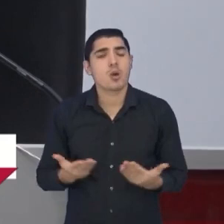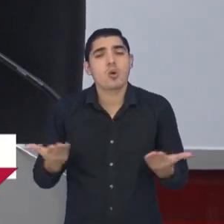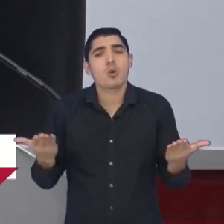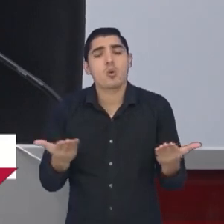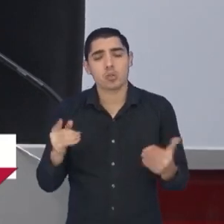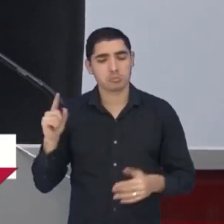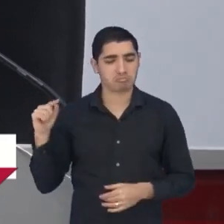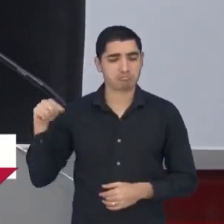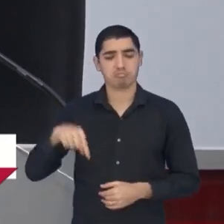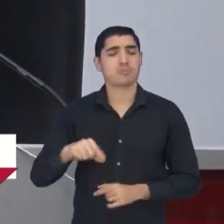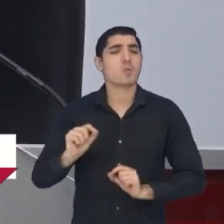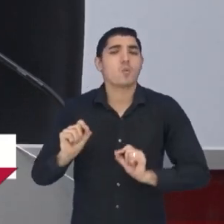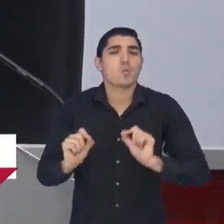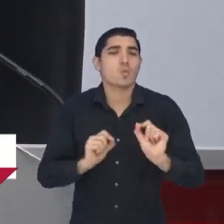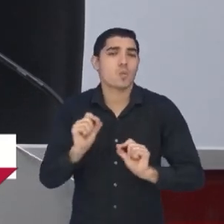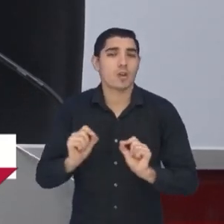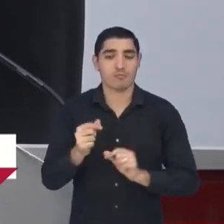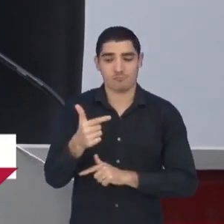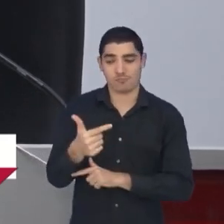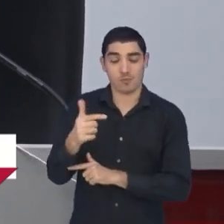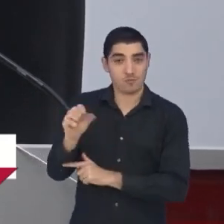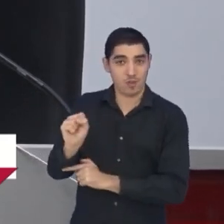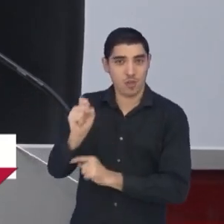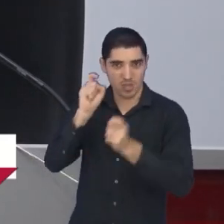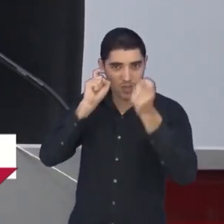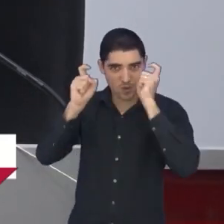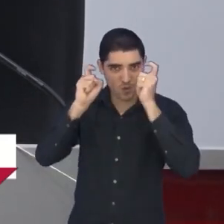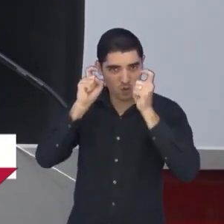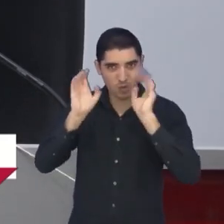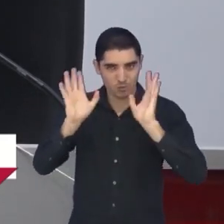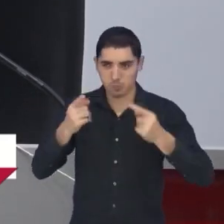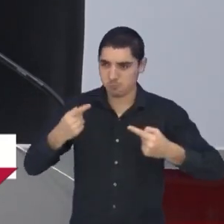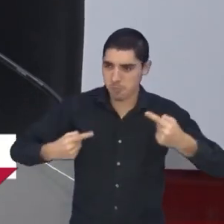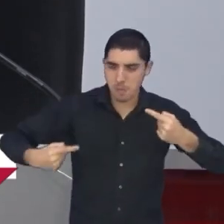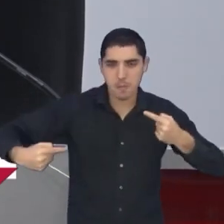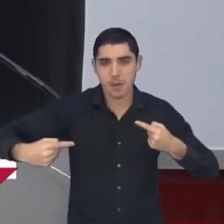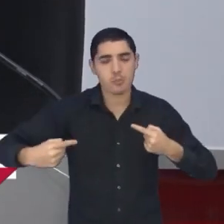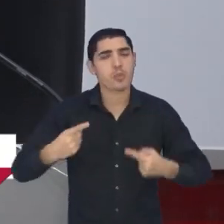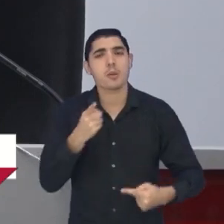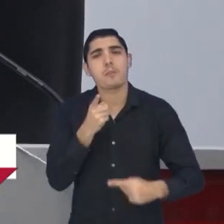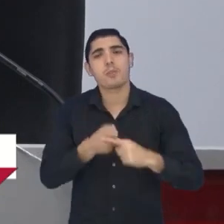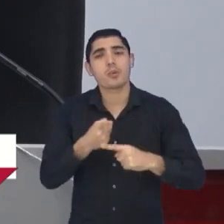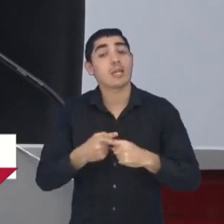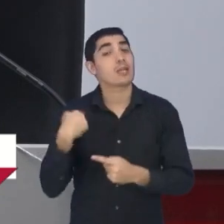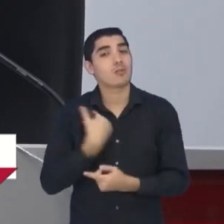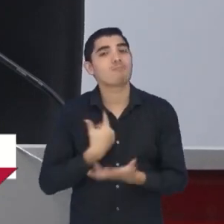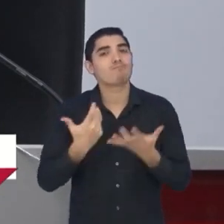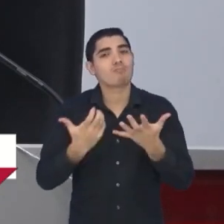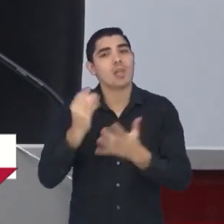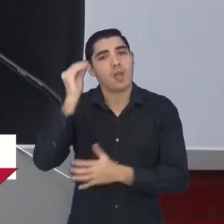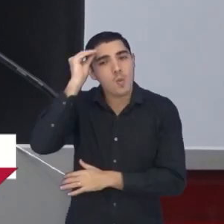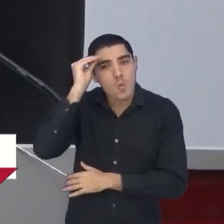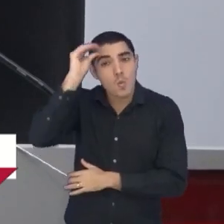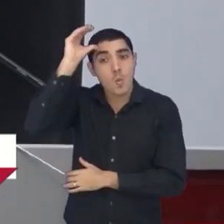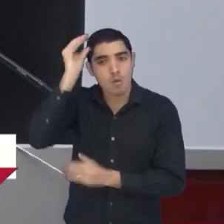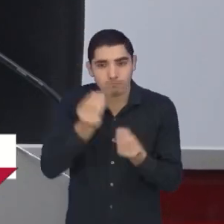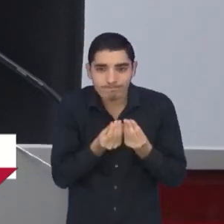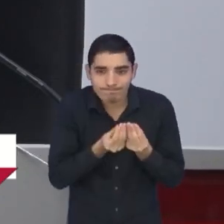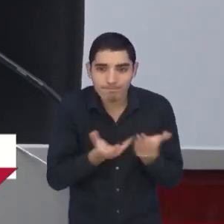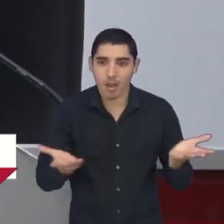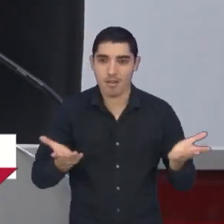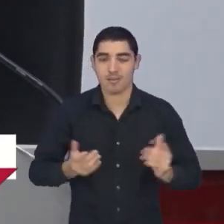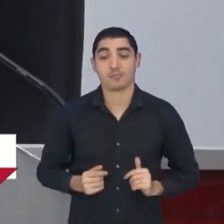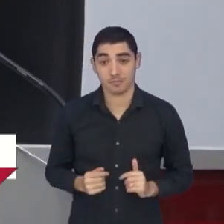nesse 28º ciclo de debates para falar para disseminar conhecimentos então o tribunal se desloca